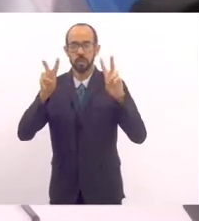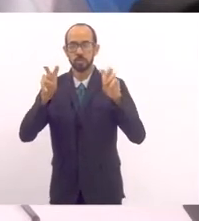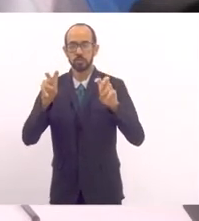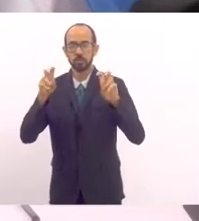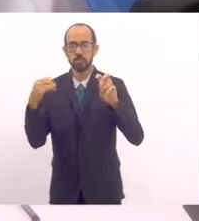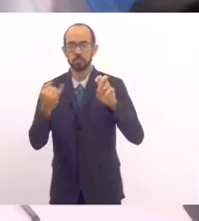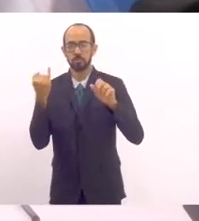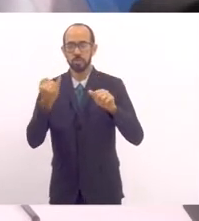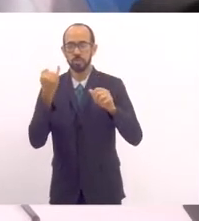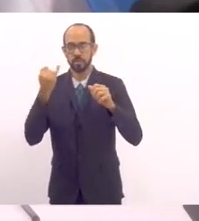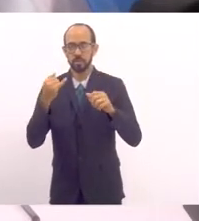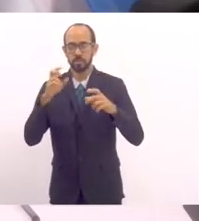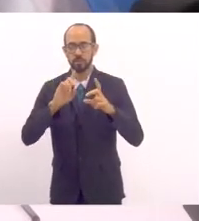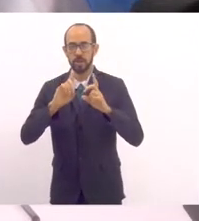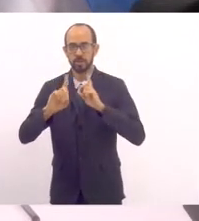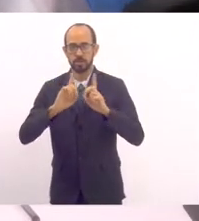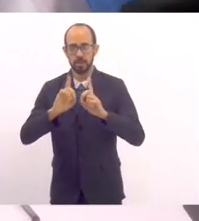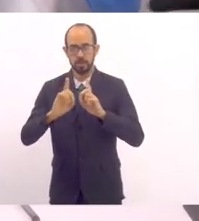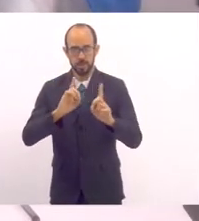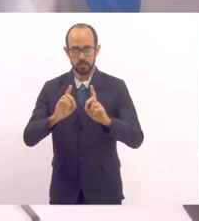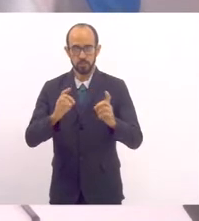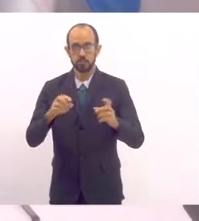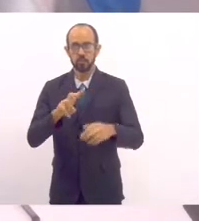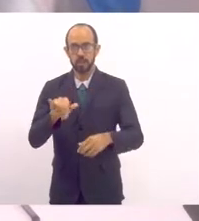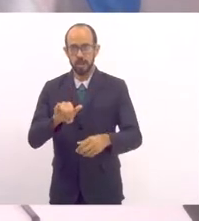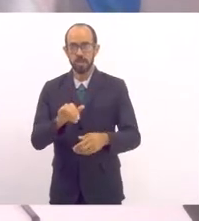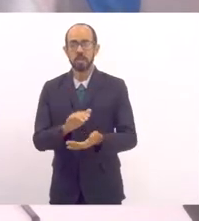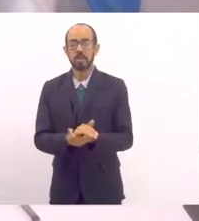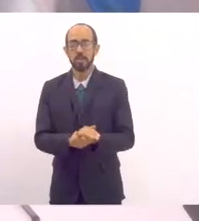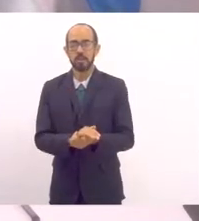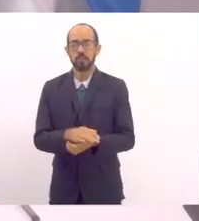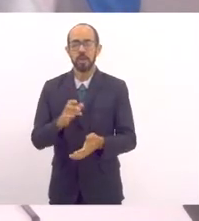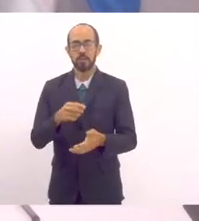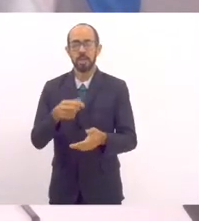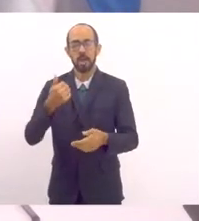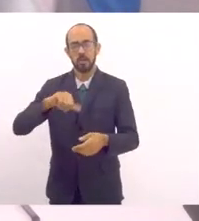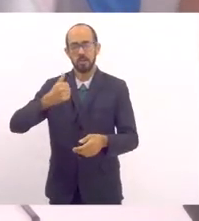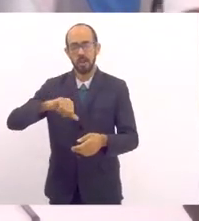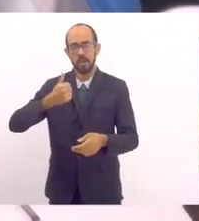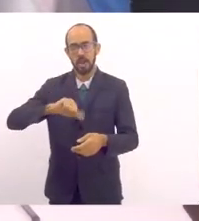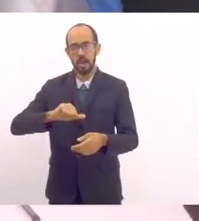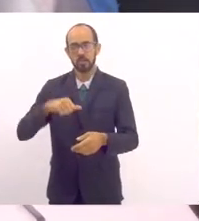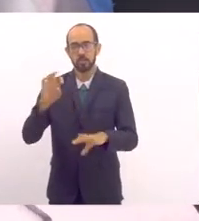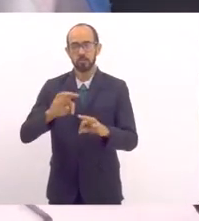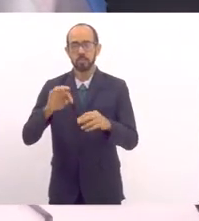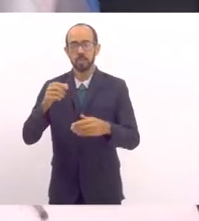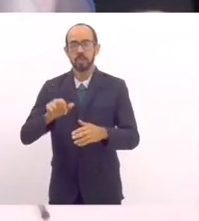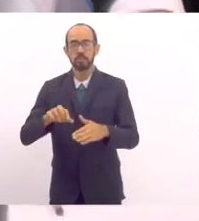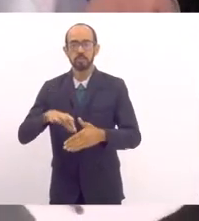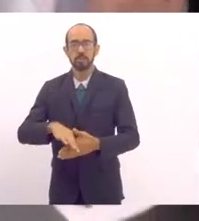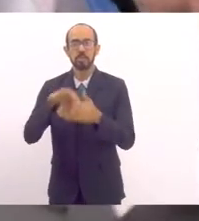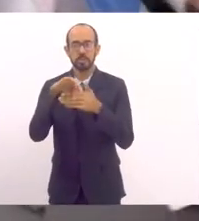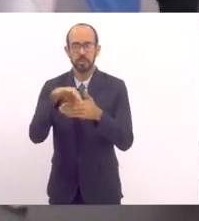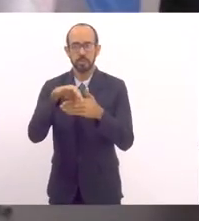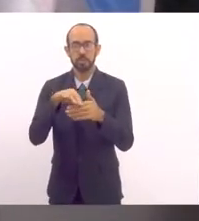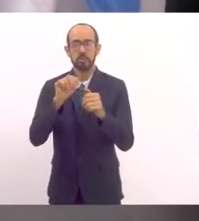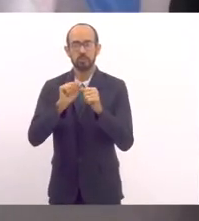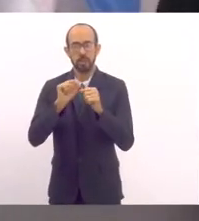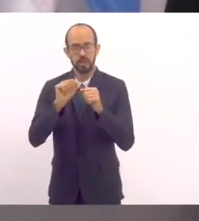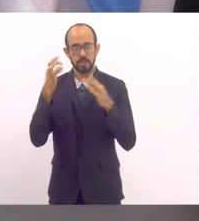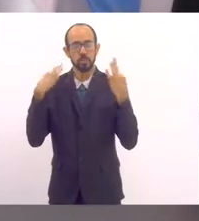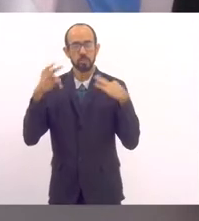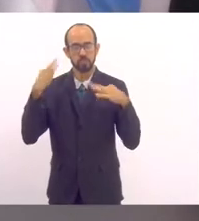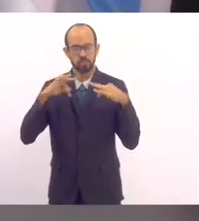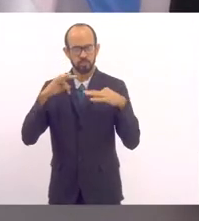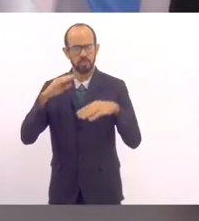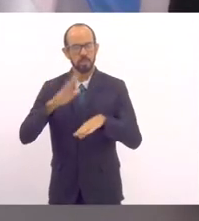nosso setor serão debatidos e apreciados pelos agentes que fazem o turismo uma das mais importantes